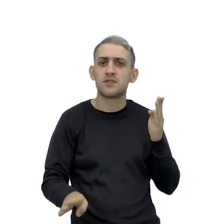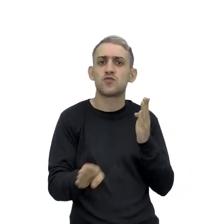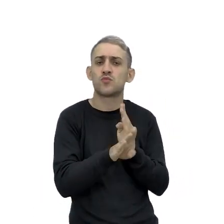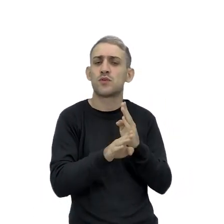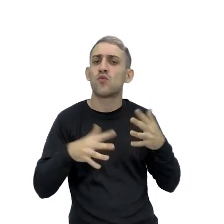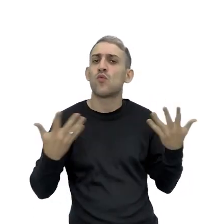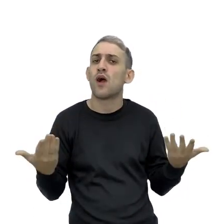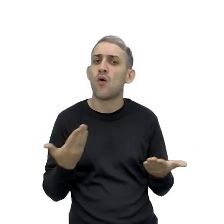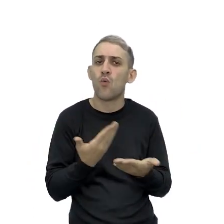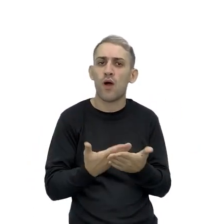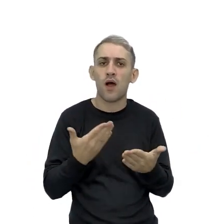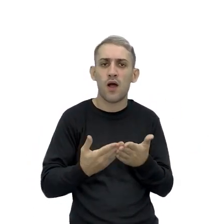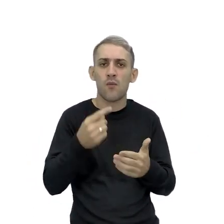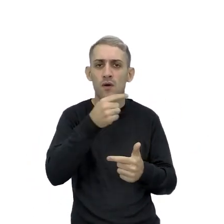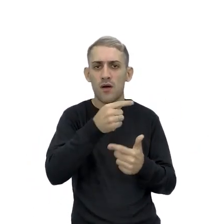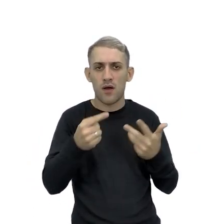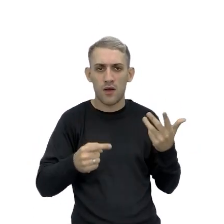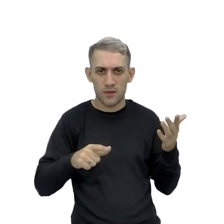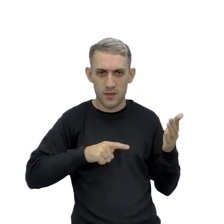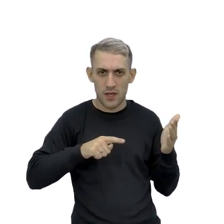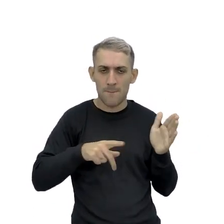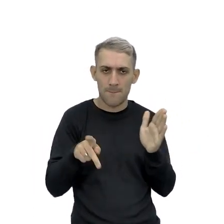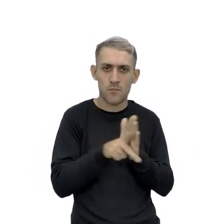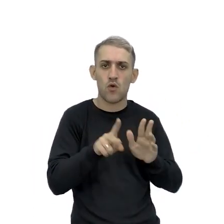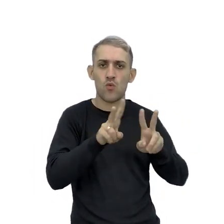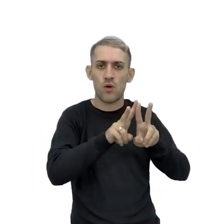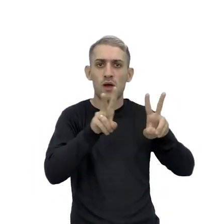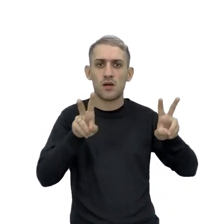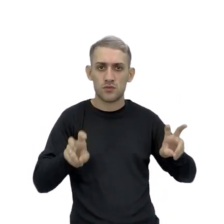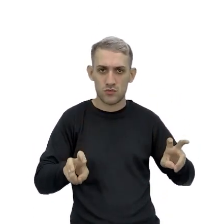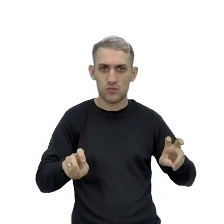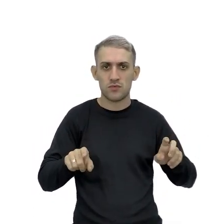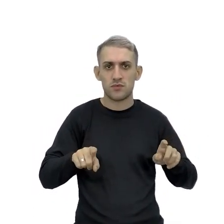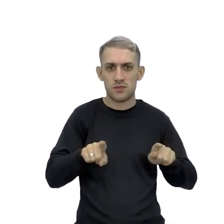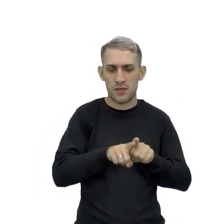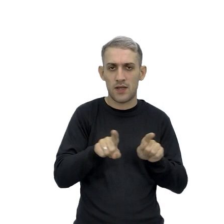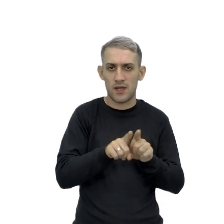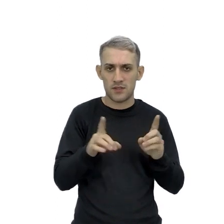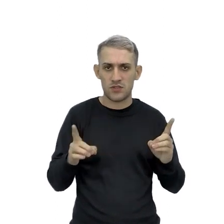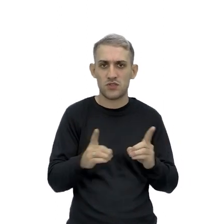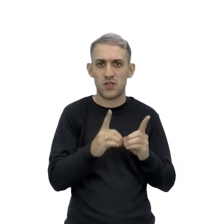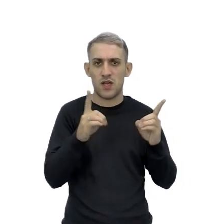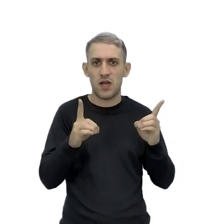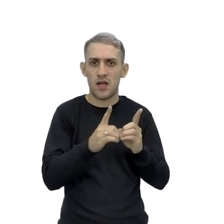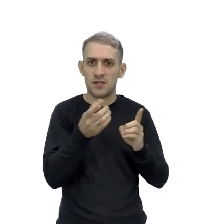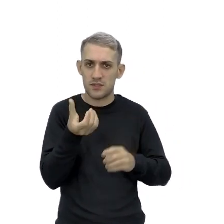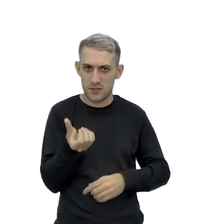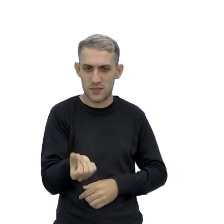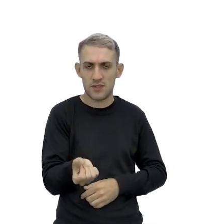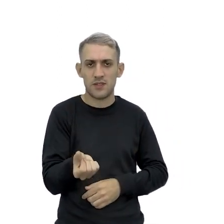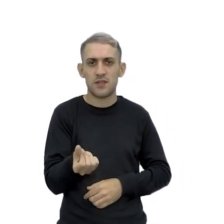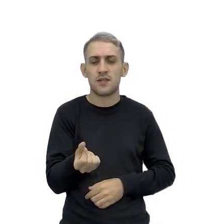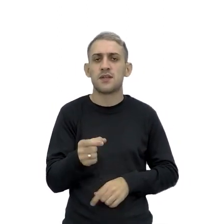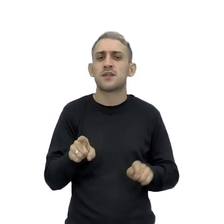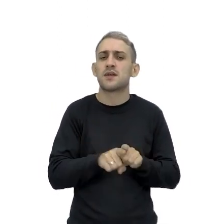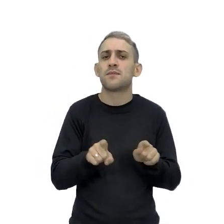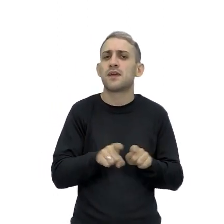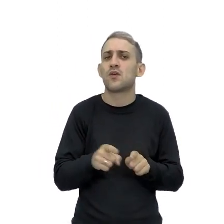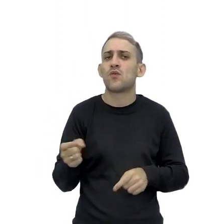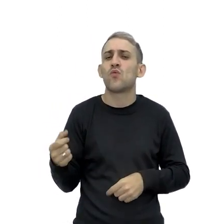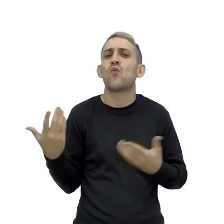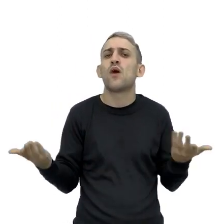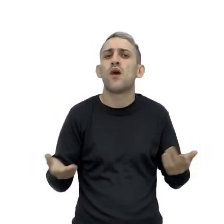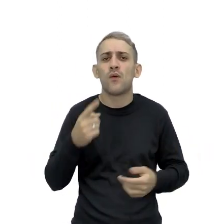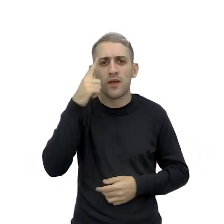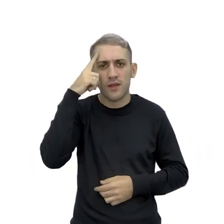aulas trataram do percurso multiplicativo na sequência didática 6 do volume 2, quais são as ideias que